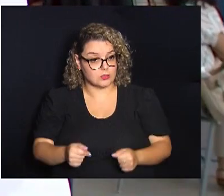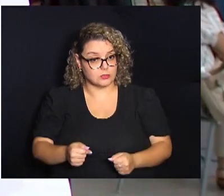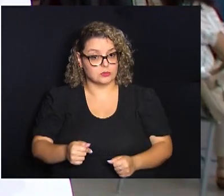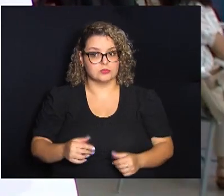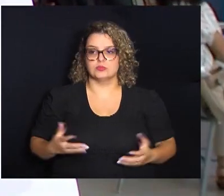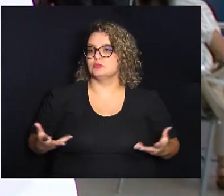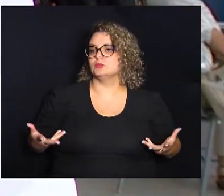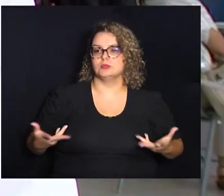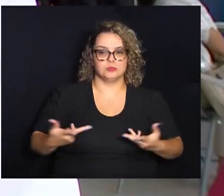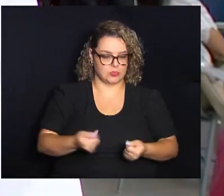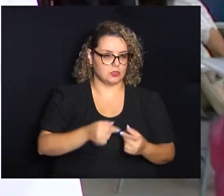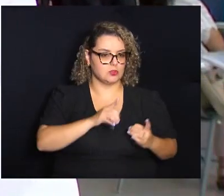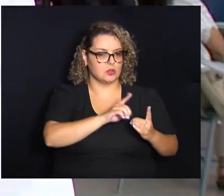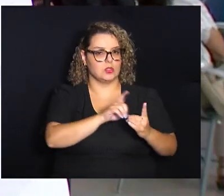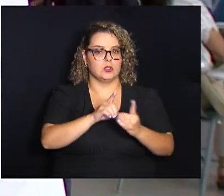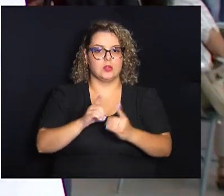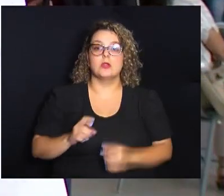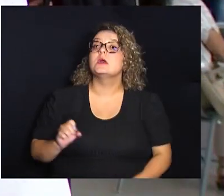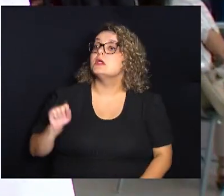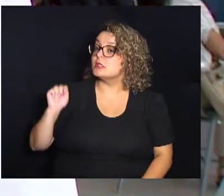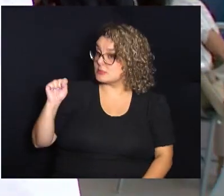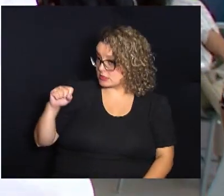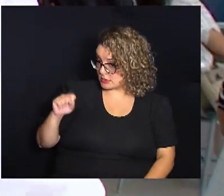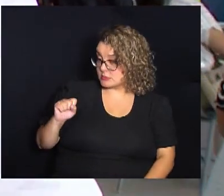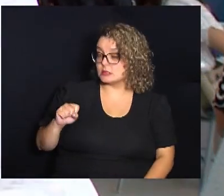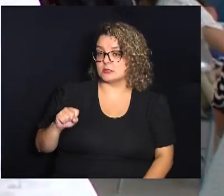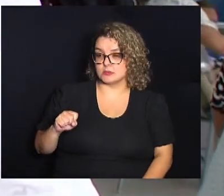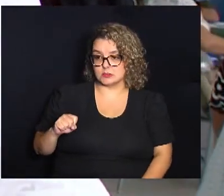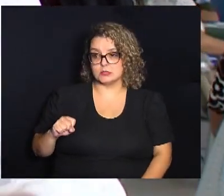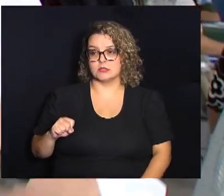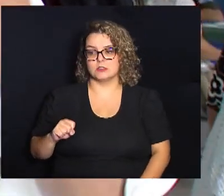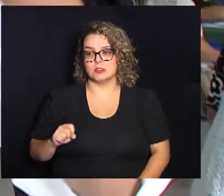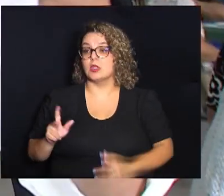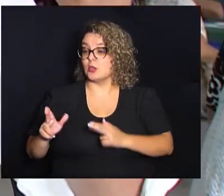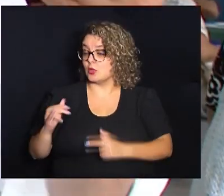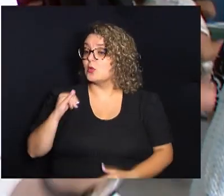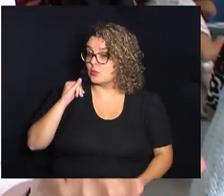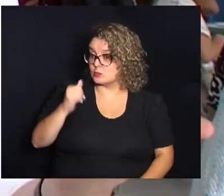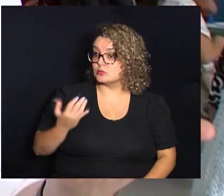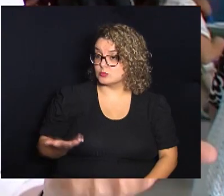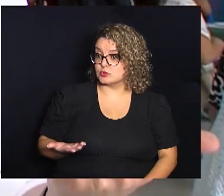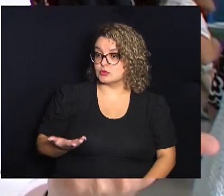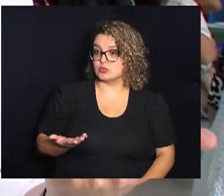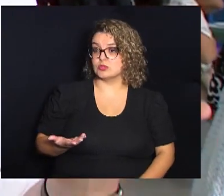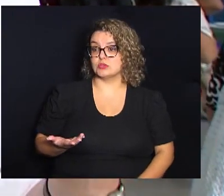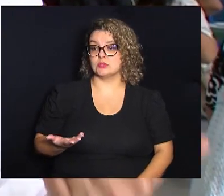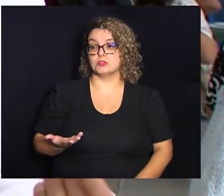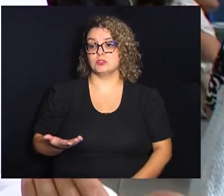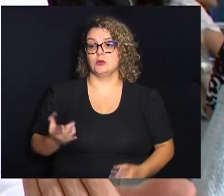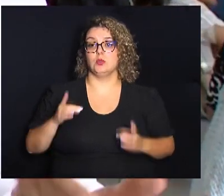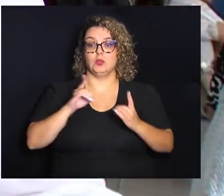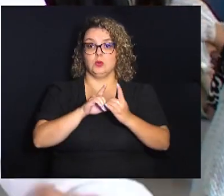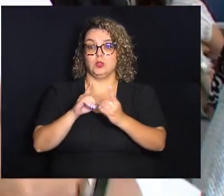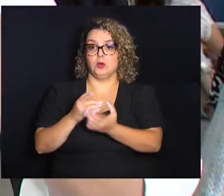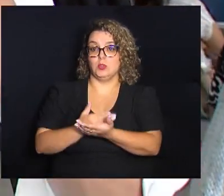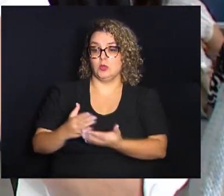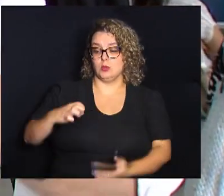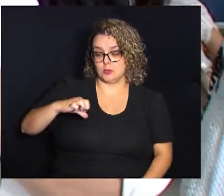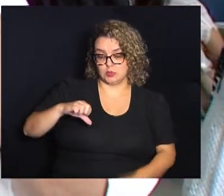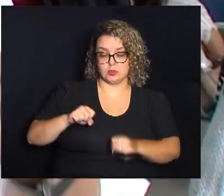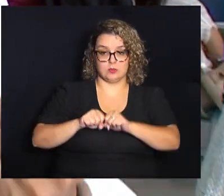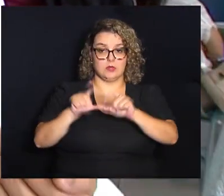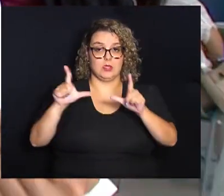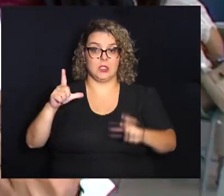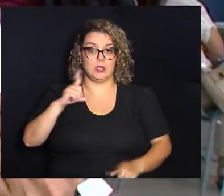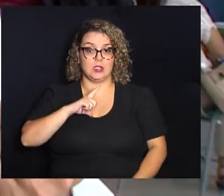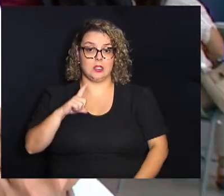todo mundo sendo atendido. Exatamente, e como você disse, o atendimento começou às 9 da manhã, nós temos